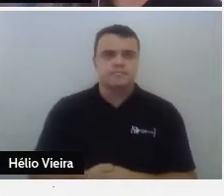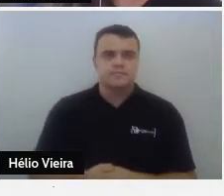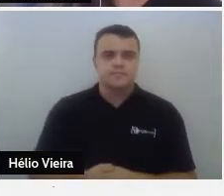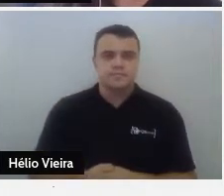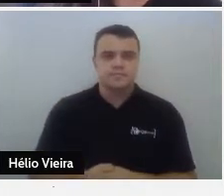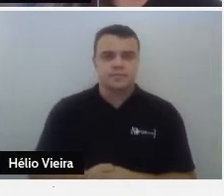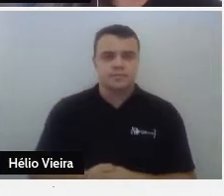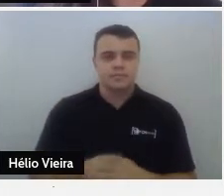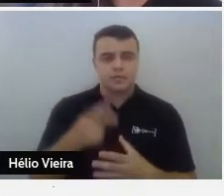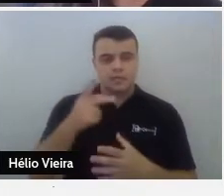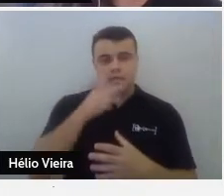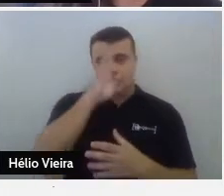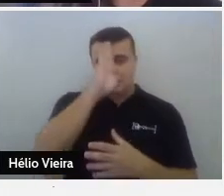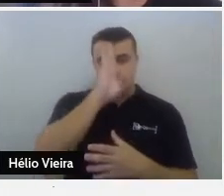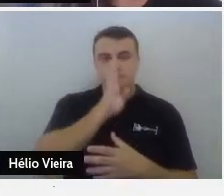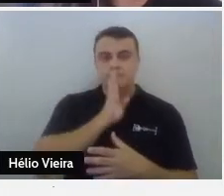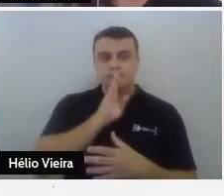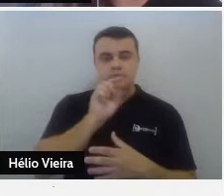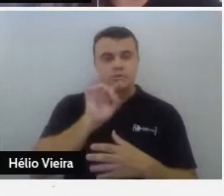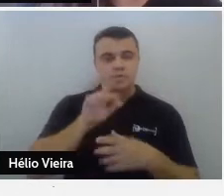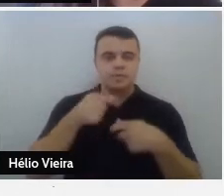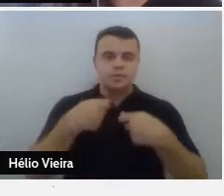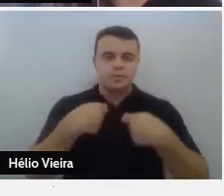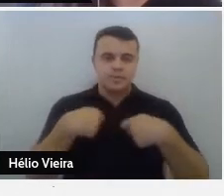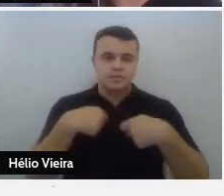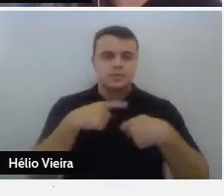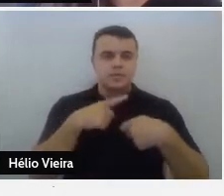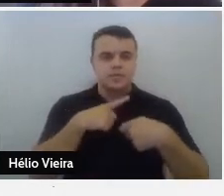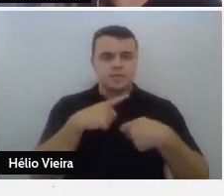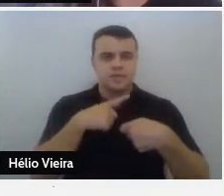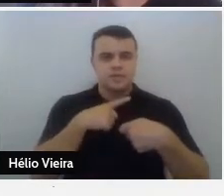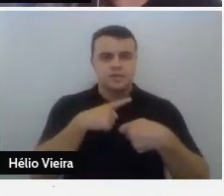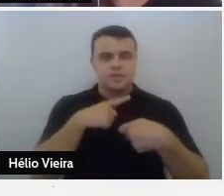Ele é gratuito também, só é necessário fazer